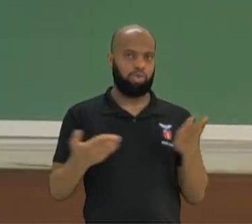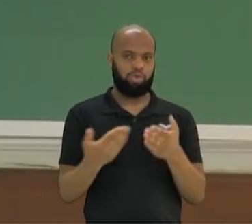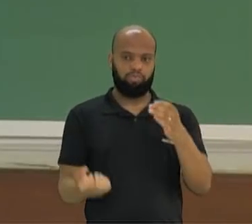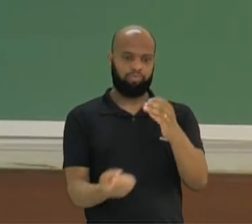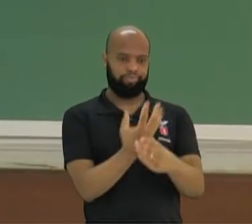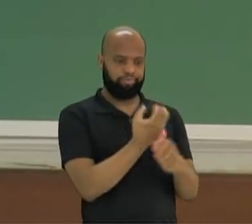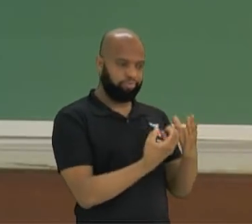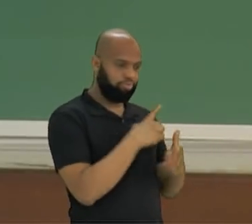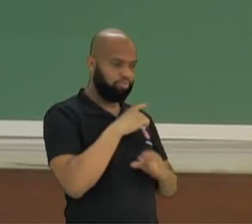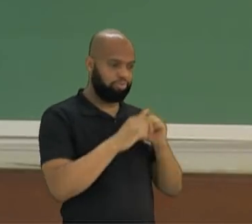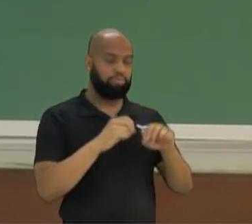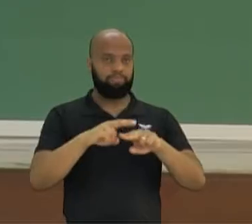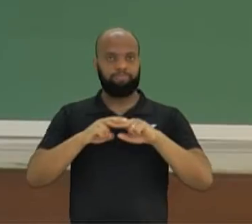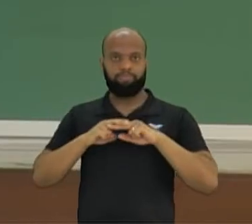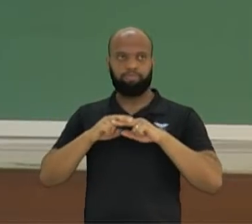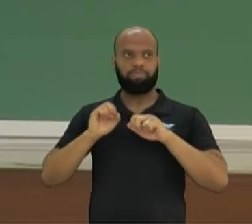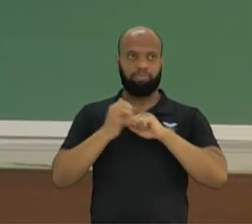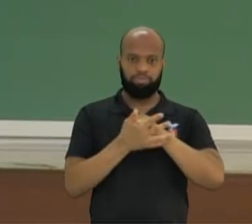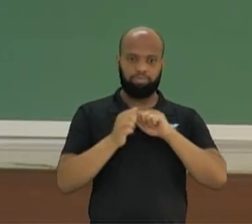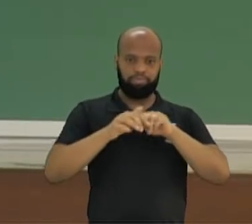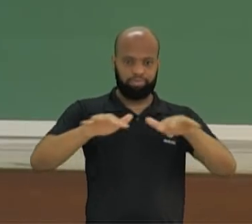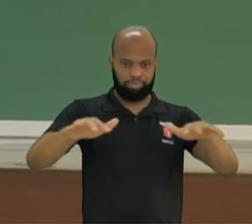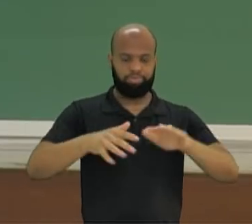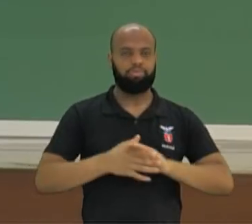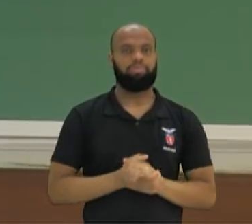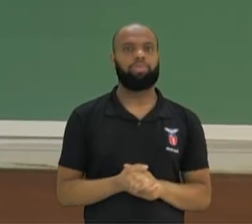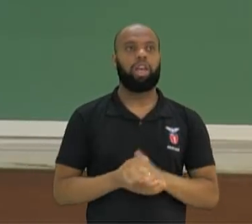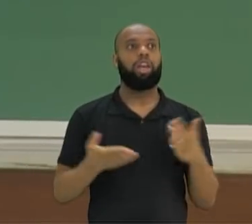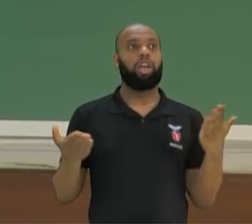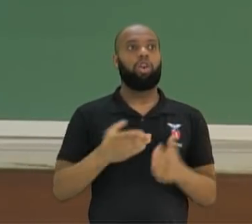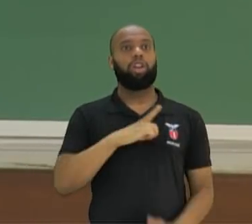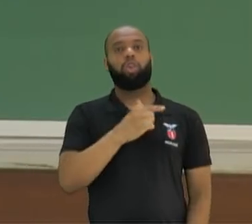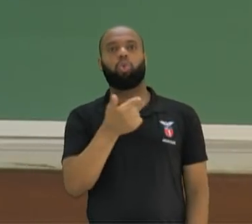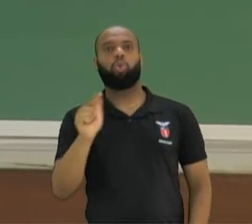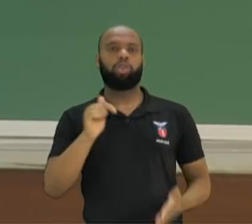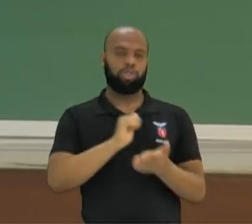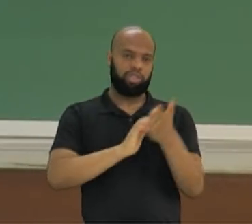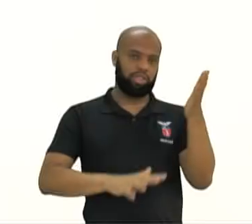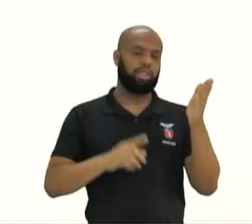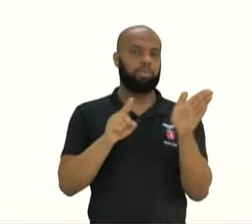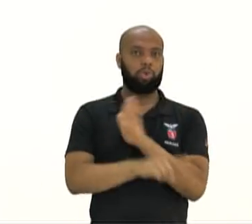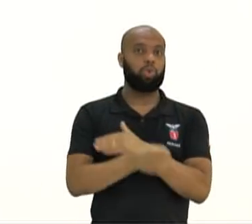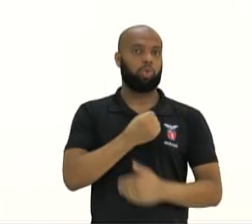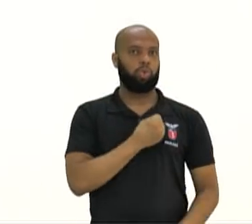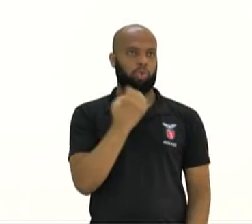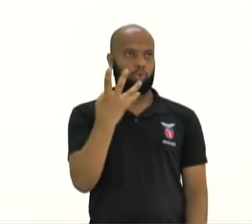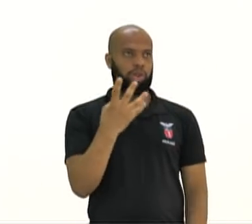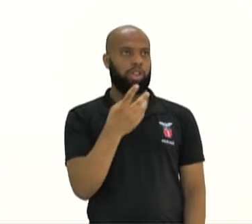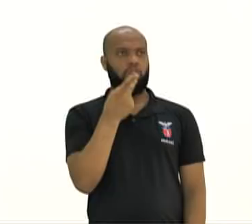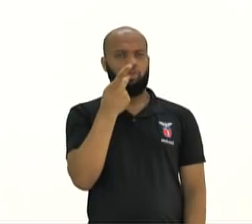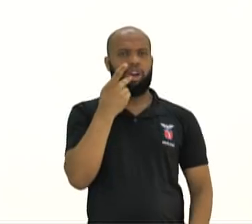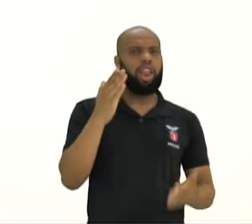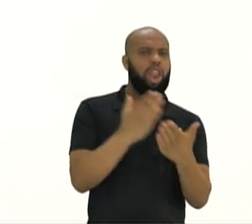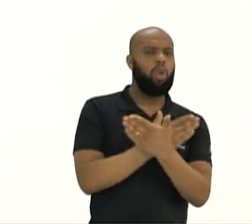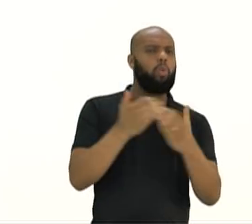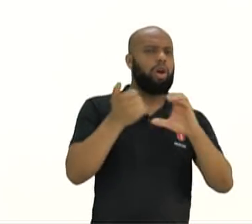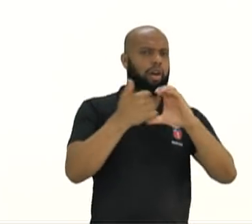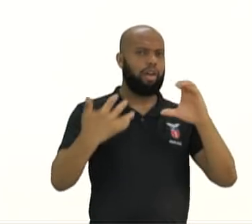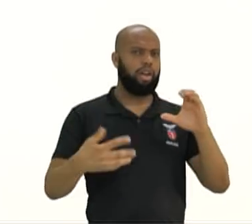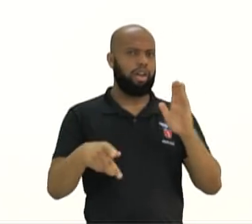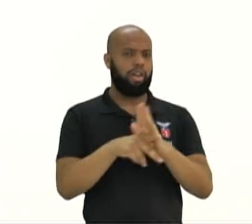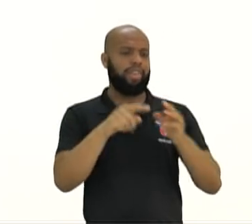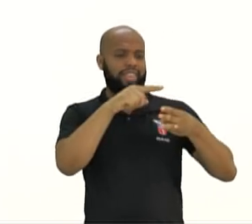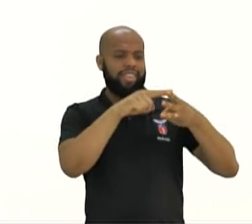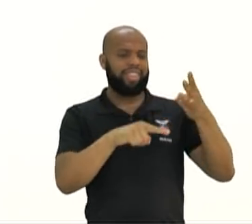surgimento do Covid-19. Vamos mais uma atividade, um exercício número 4. Cita algumas características dos